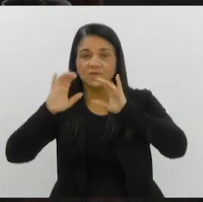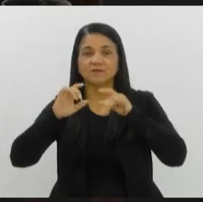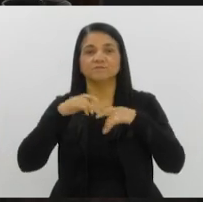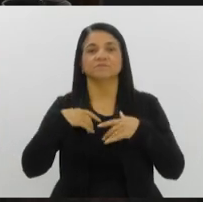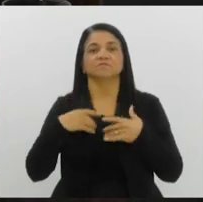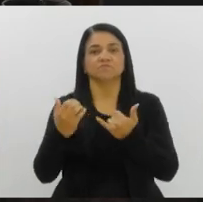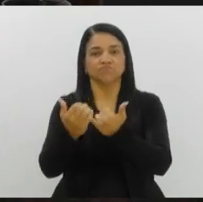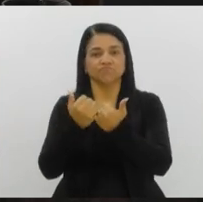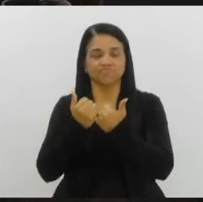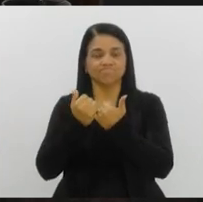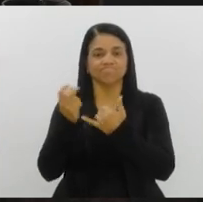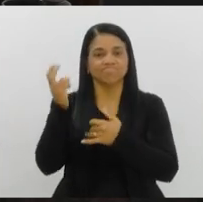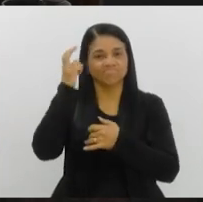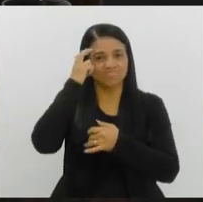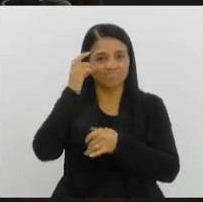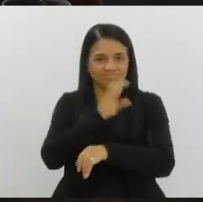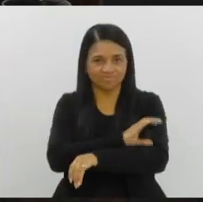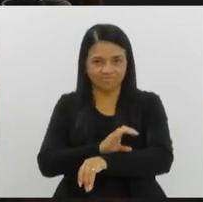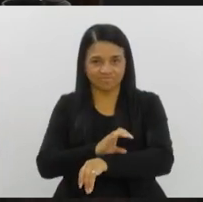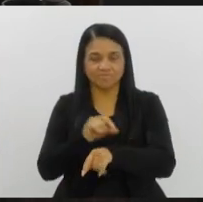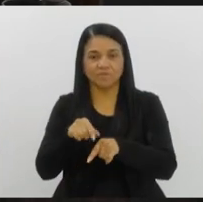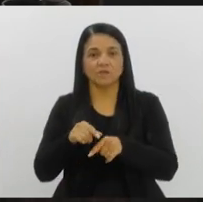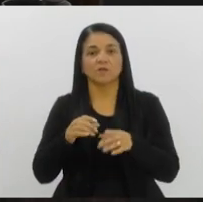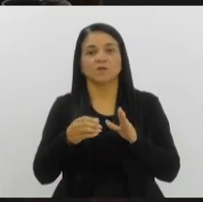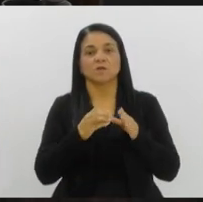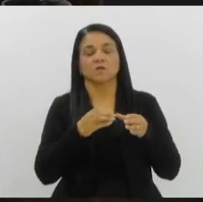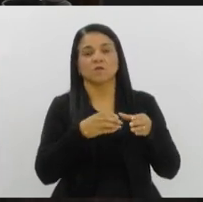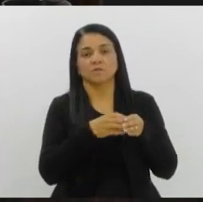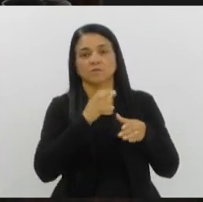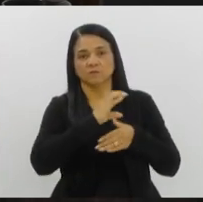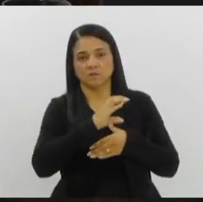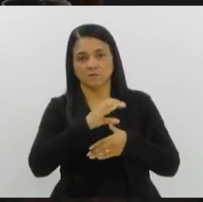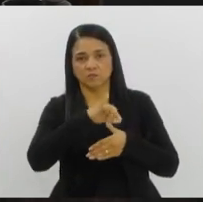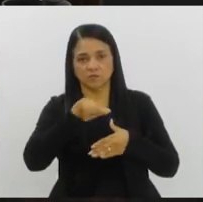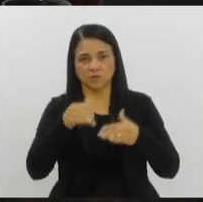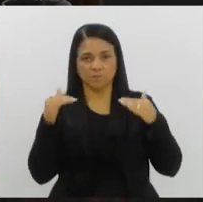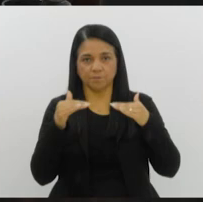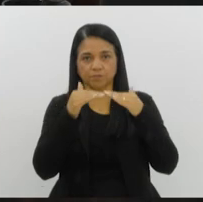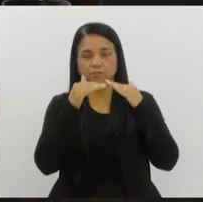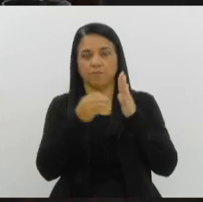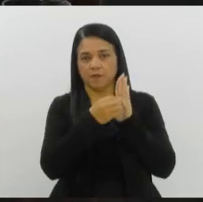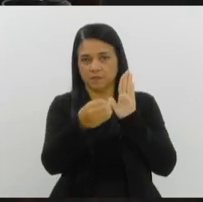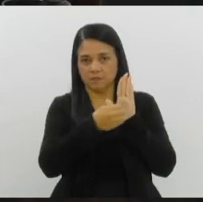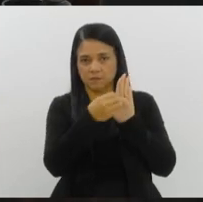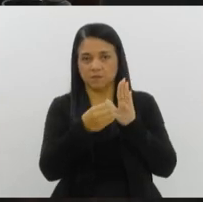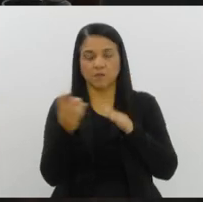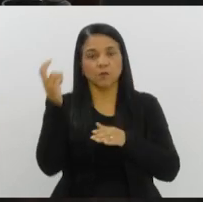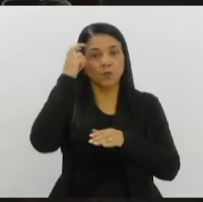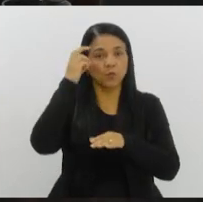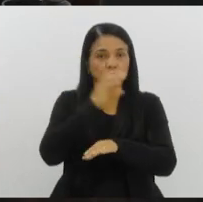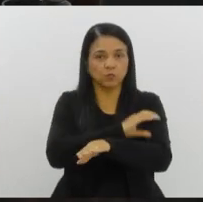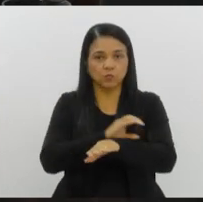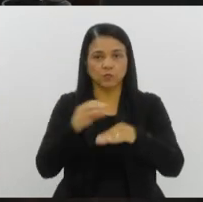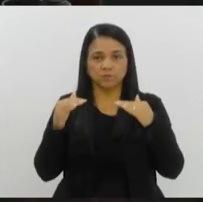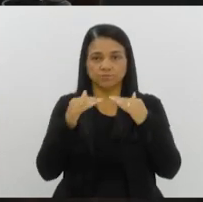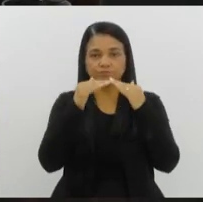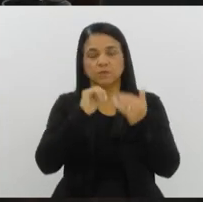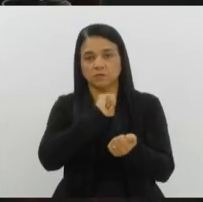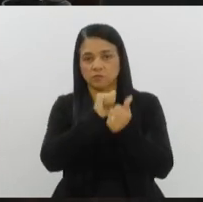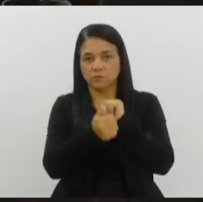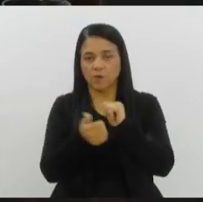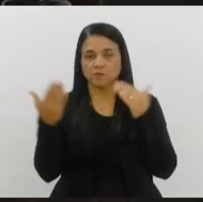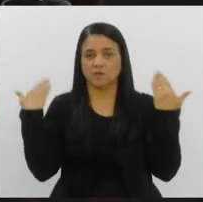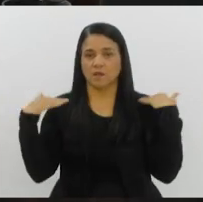do Rio de Janeiro. Pareceres das comissões de Constituição e Justiça pela Juridicidade, de Cultura favorável, de Esporte e